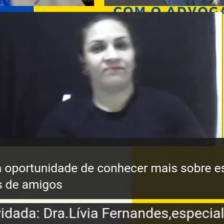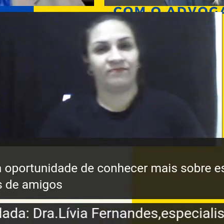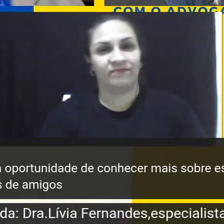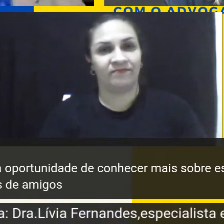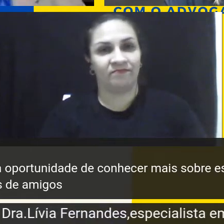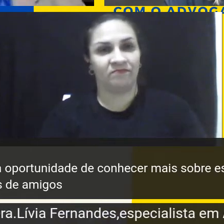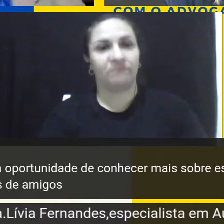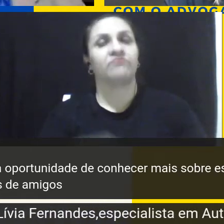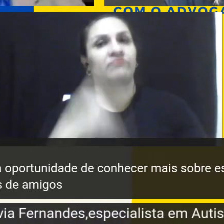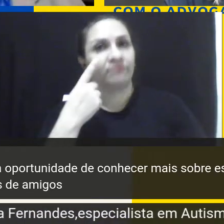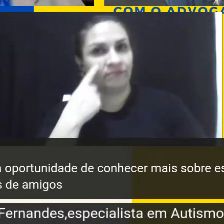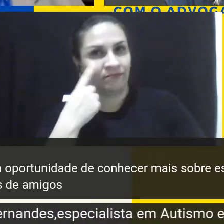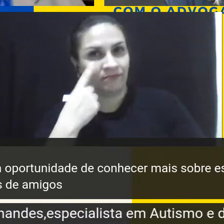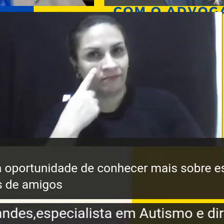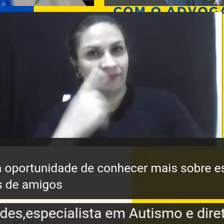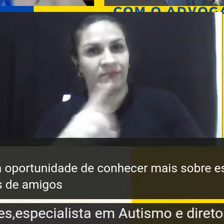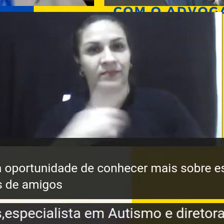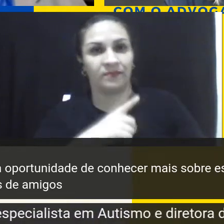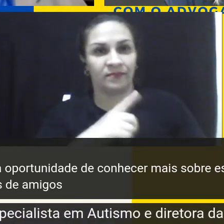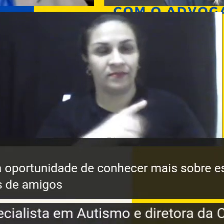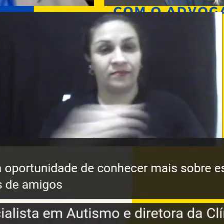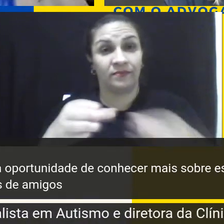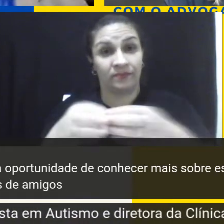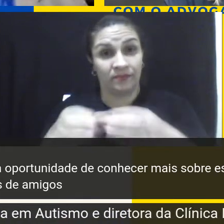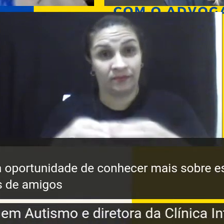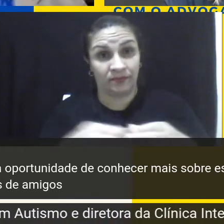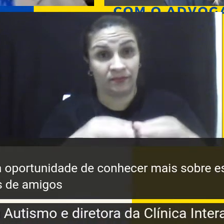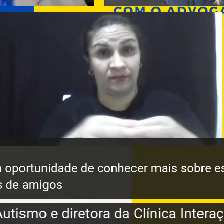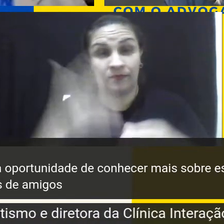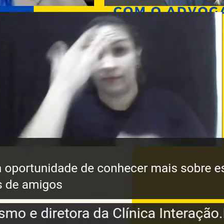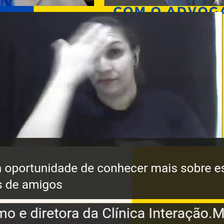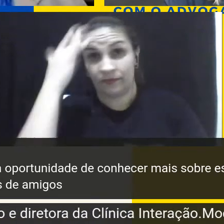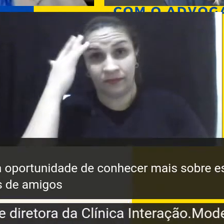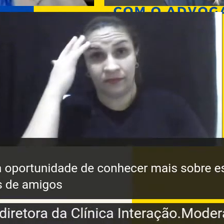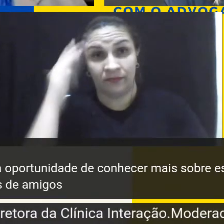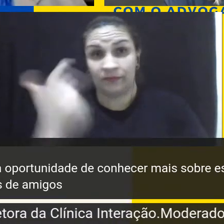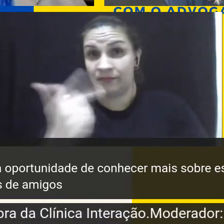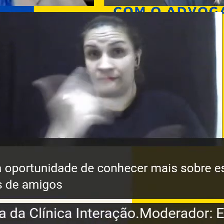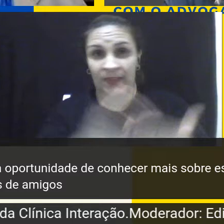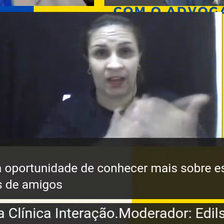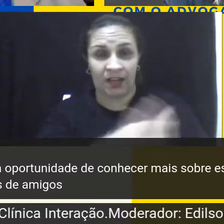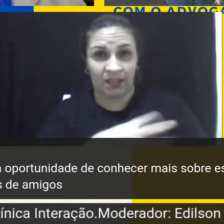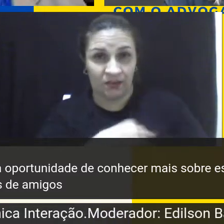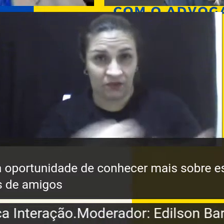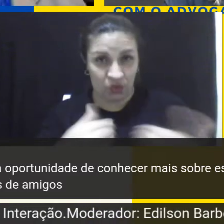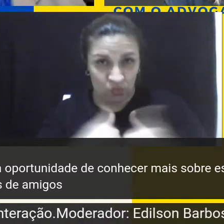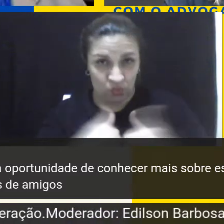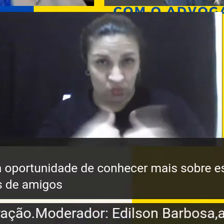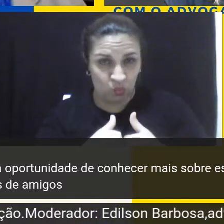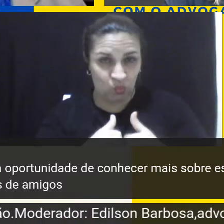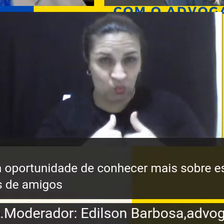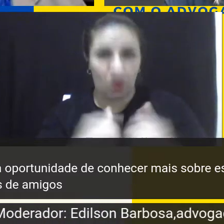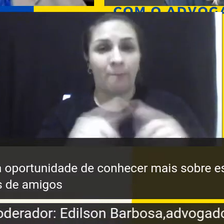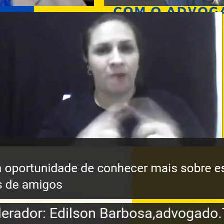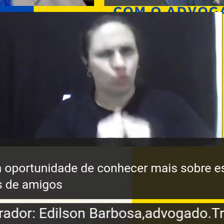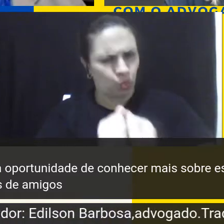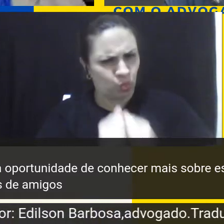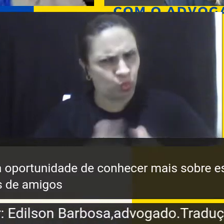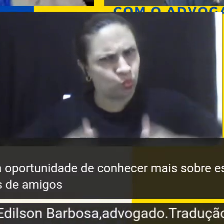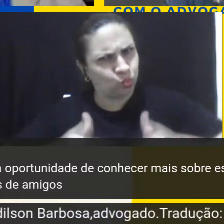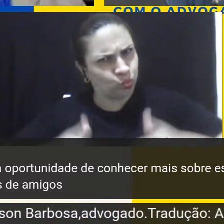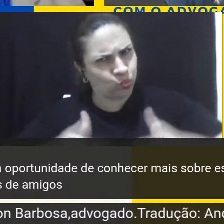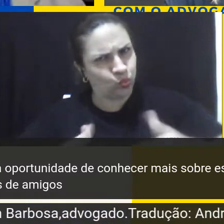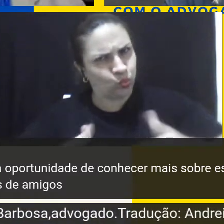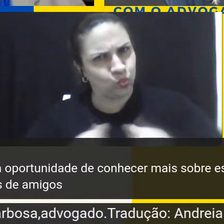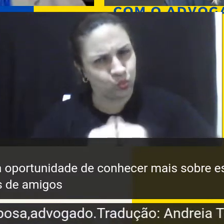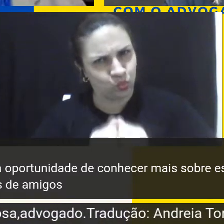Olha só, nós temos na nossa comissão, Lívia, pessoas que não têm filho autista, não tem nem na família, e estão lá debatendo conosco